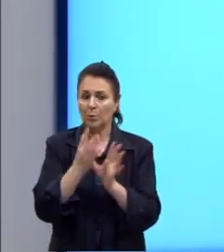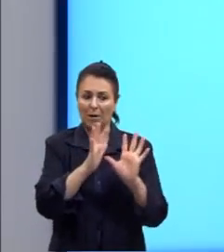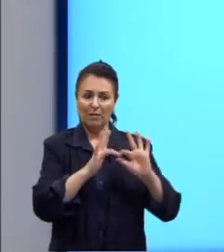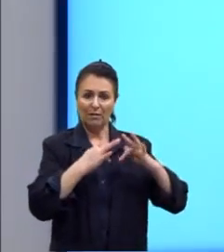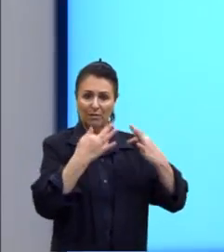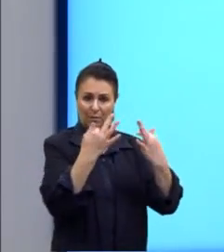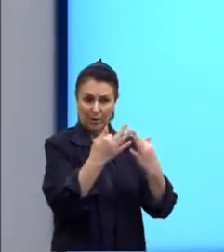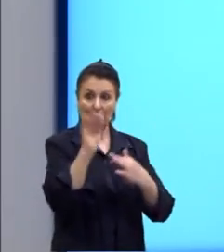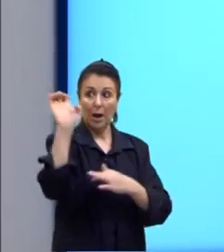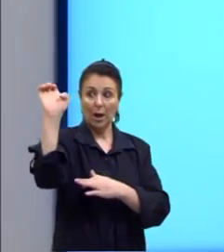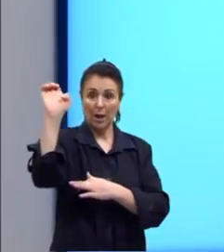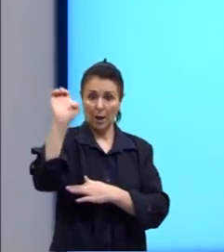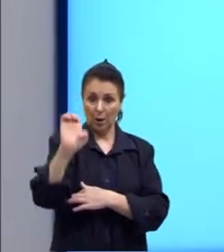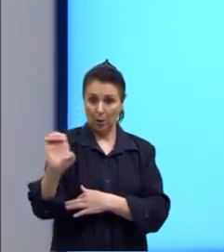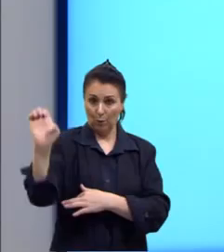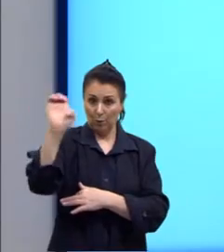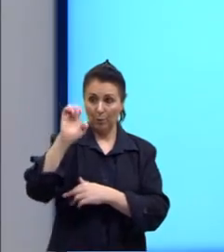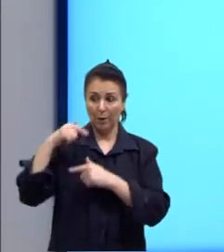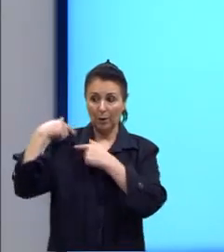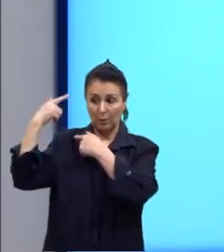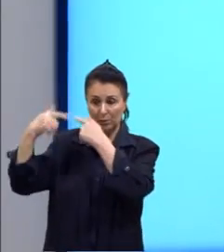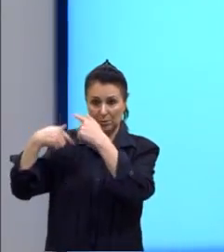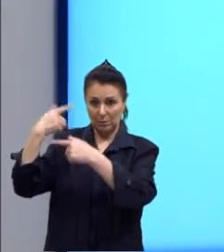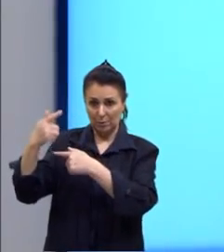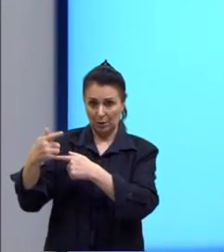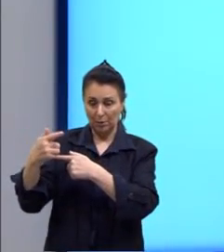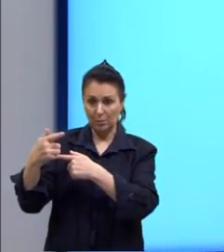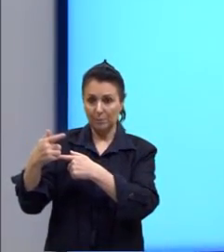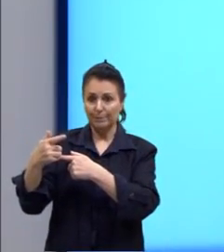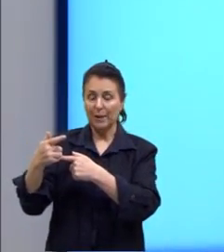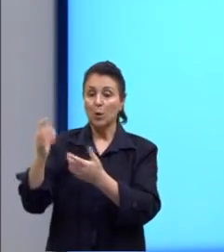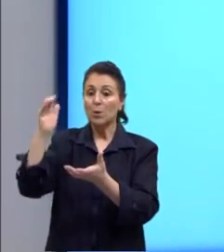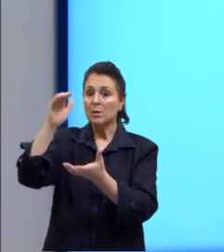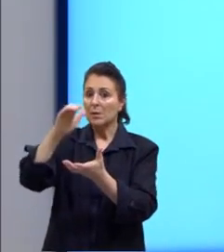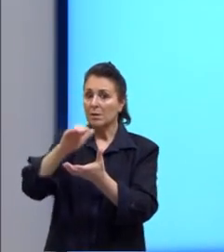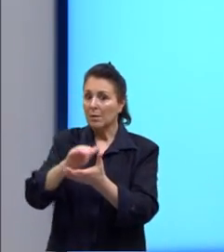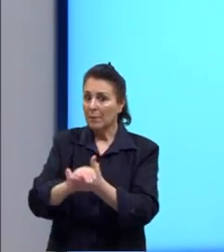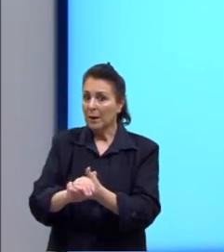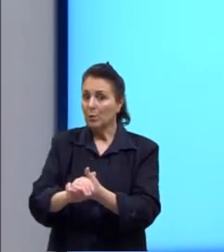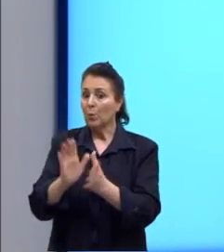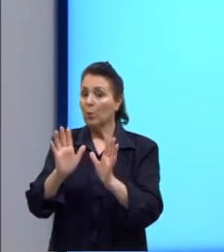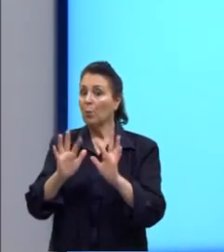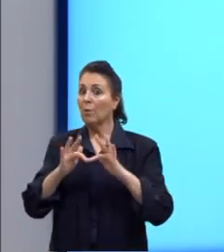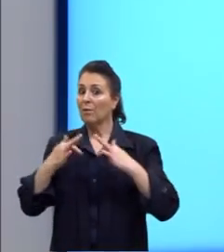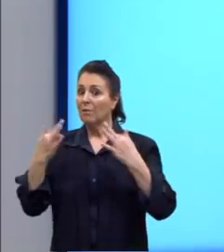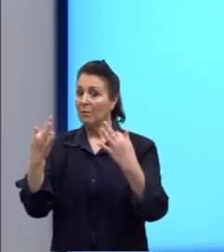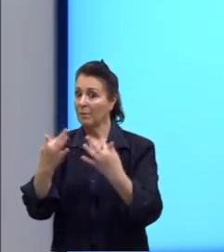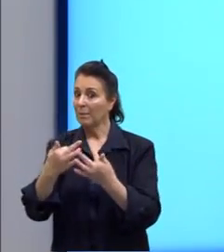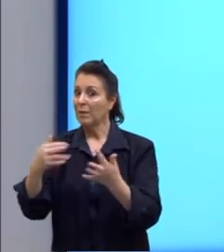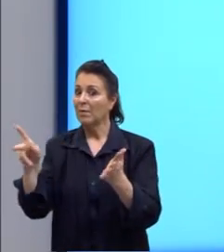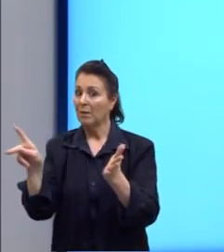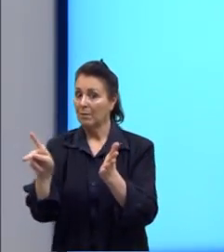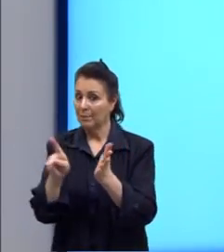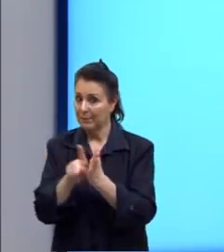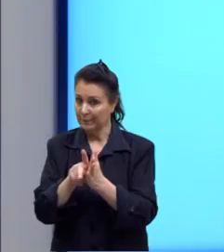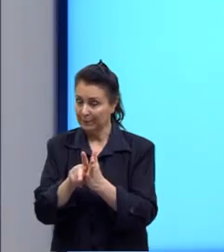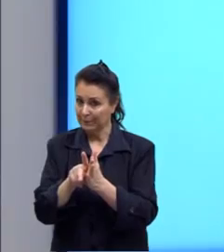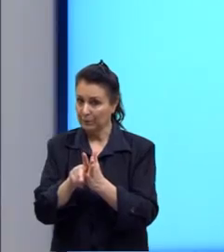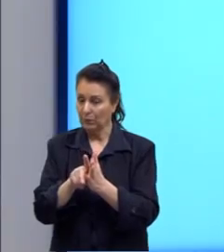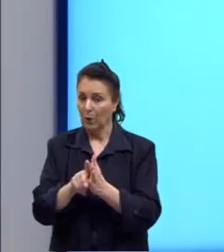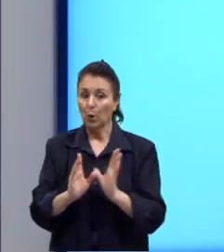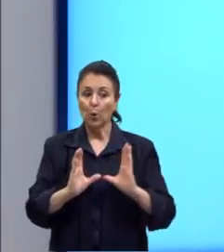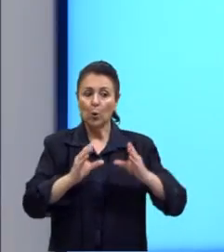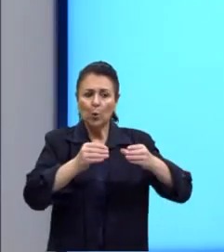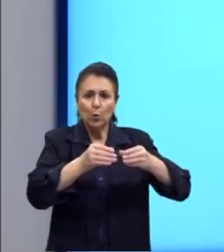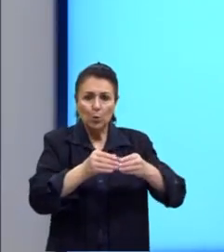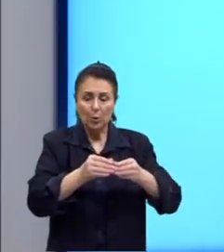família de europeus são frequentemente frutos de casamentos consanguíneos grande parte dos